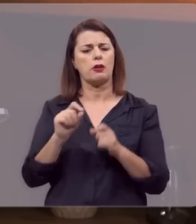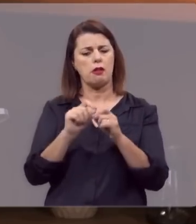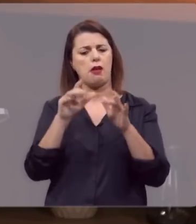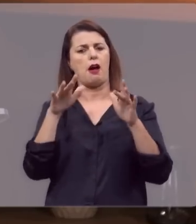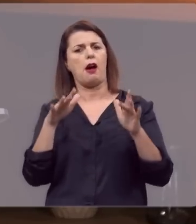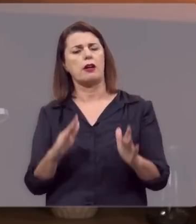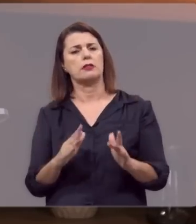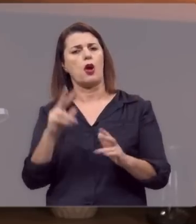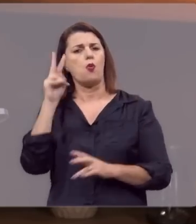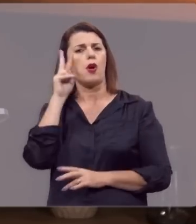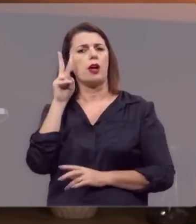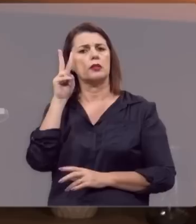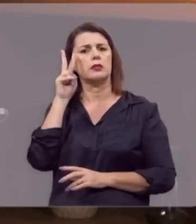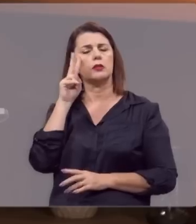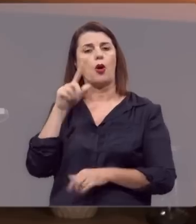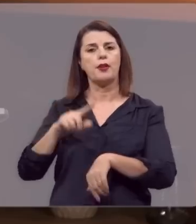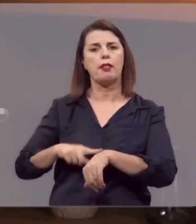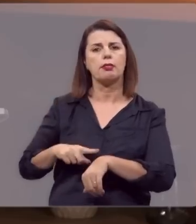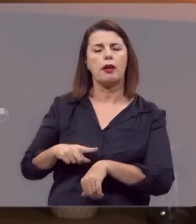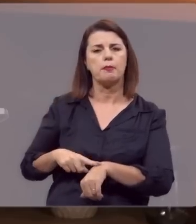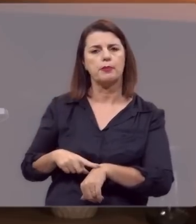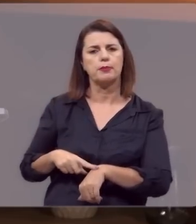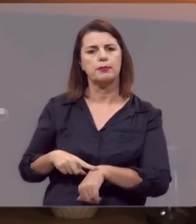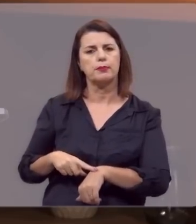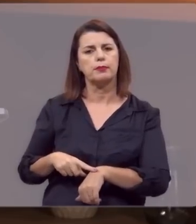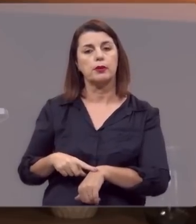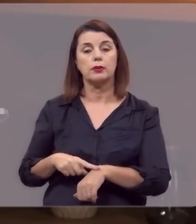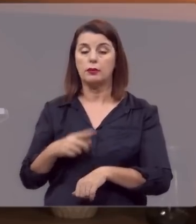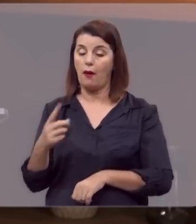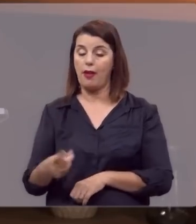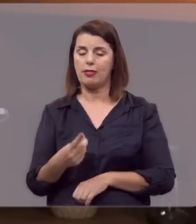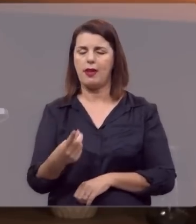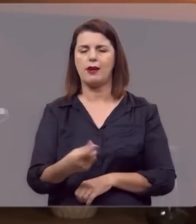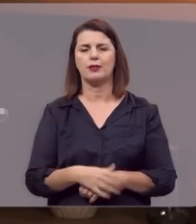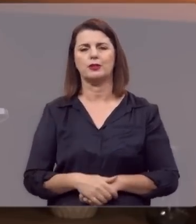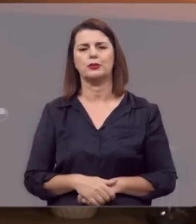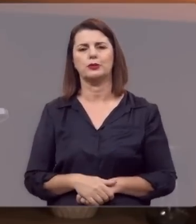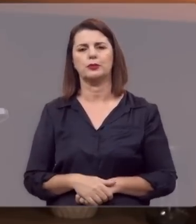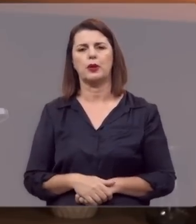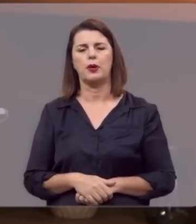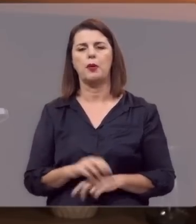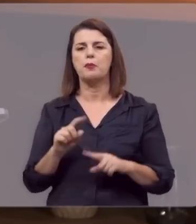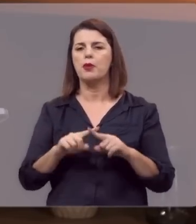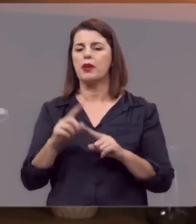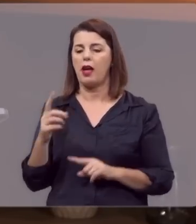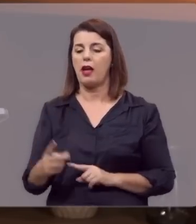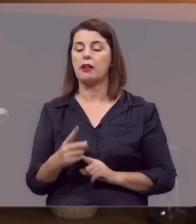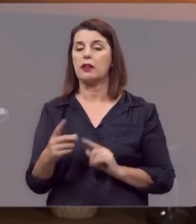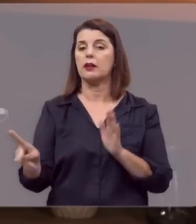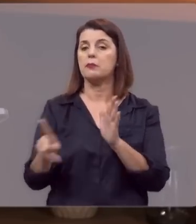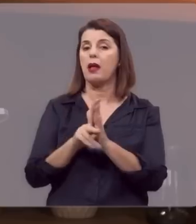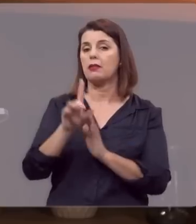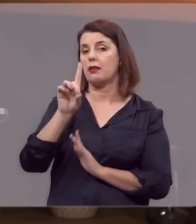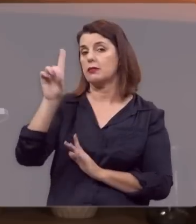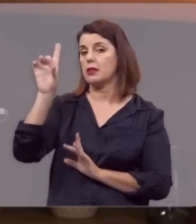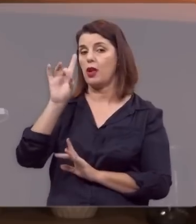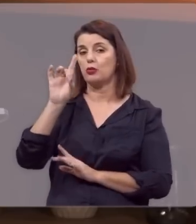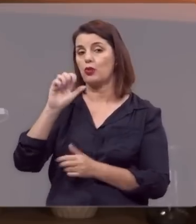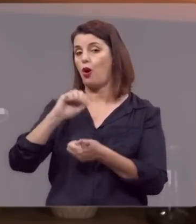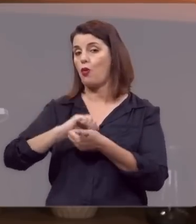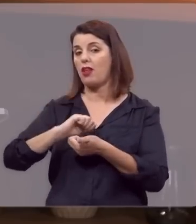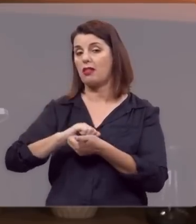criação, à história, ao tempo. Logo, ele é eterno. Porque a eternidade é um atributo exclusivo de